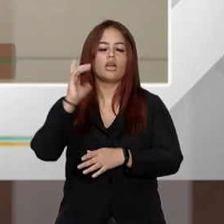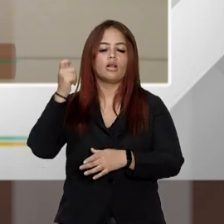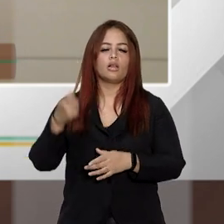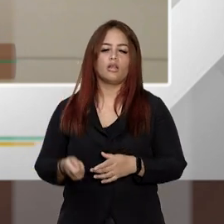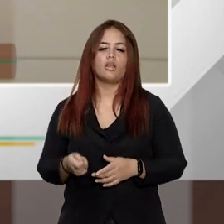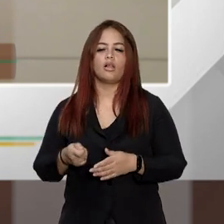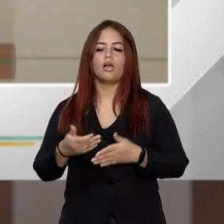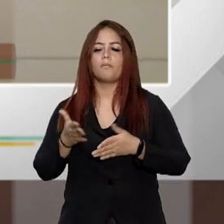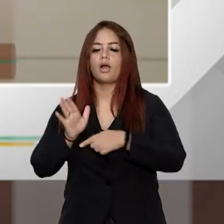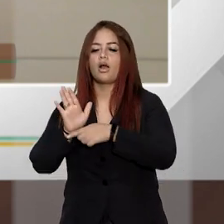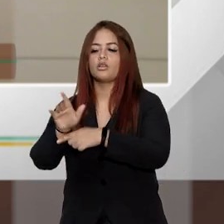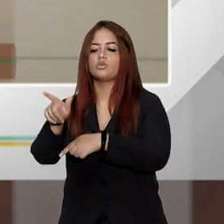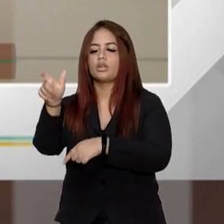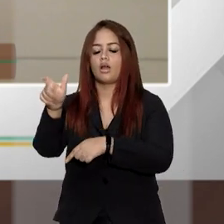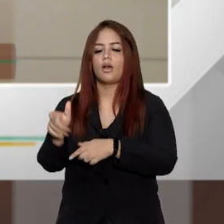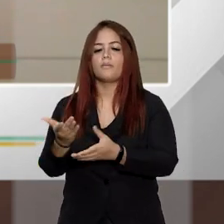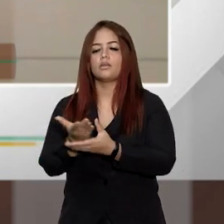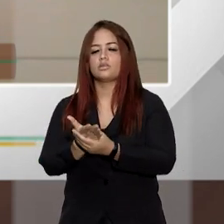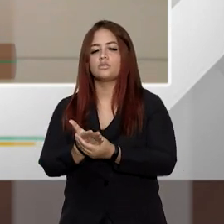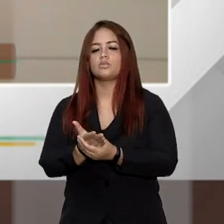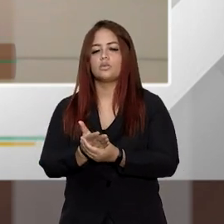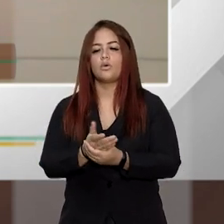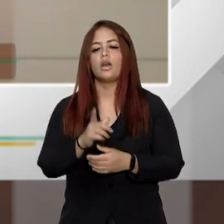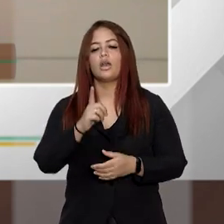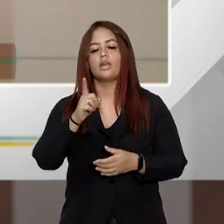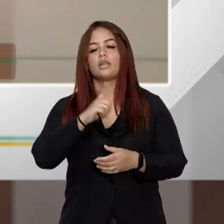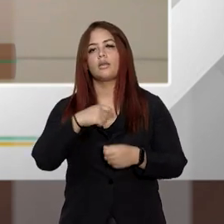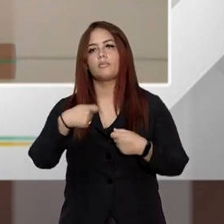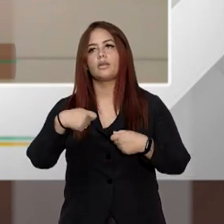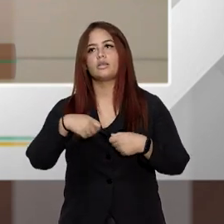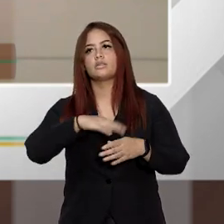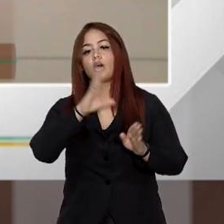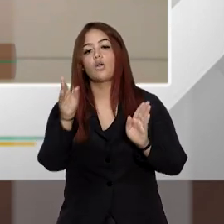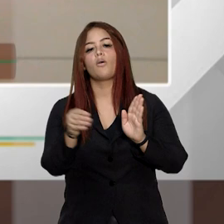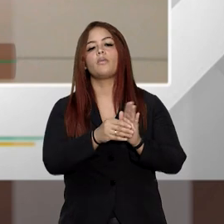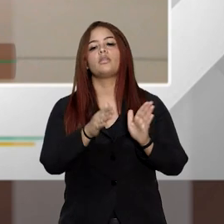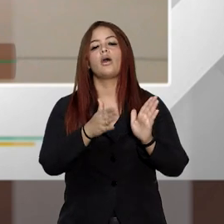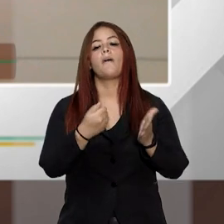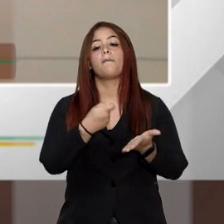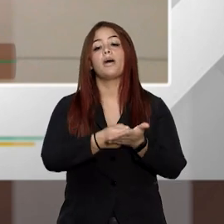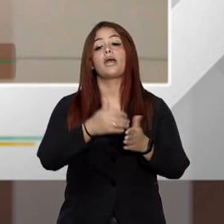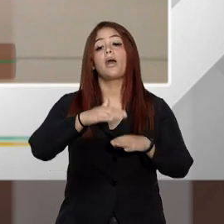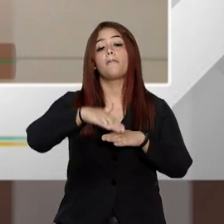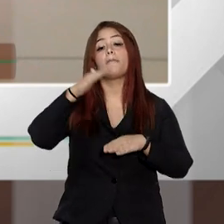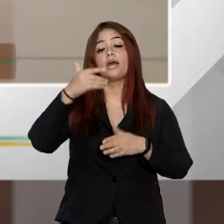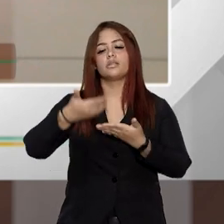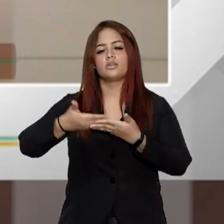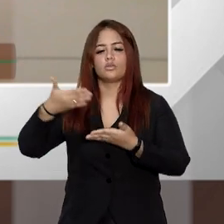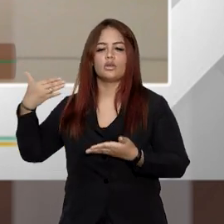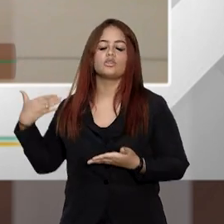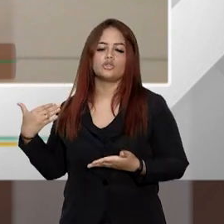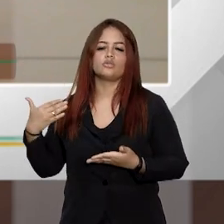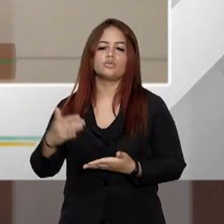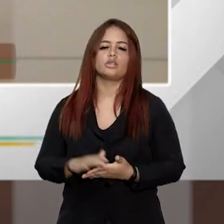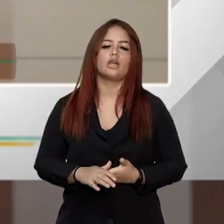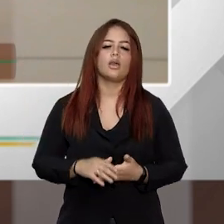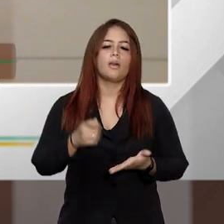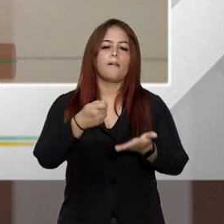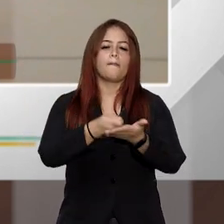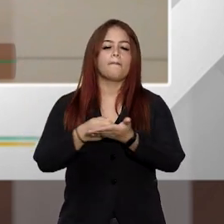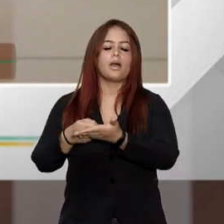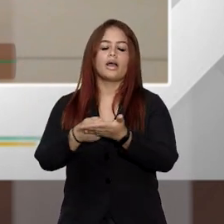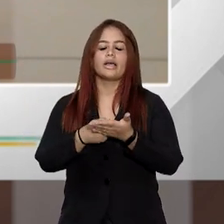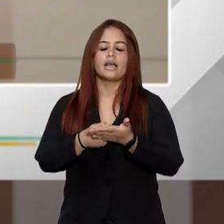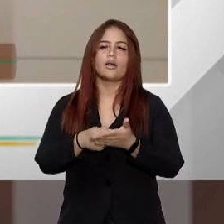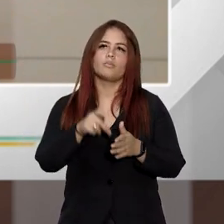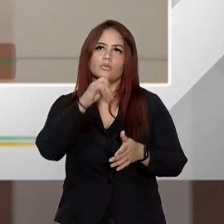ao autor, há necessidade de implementar o benefício previdenciário e de também pagar o retroativo. O pagamento das dívidas pela